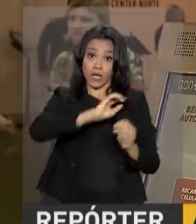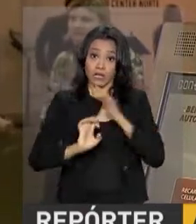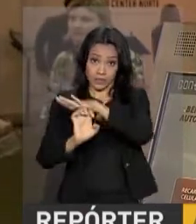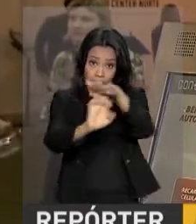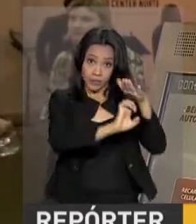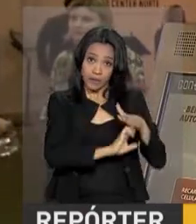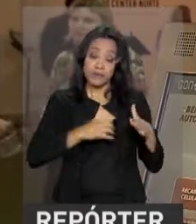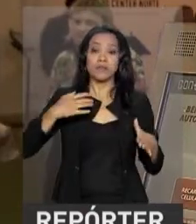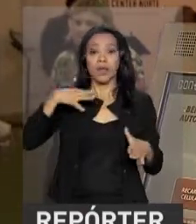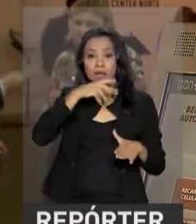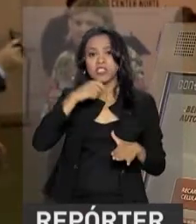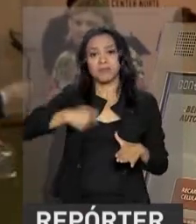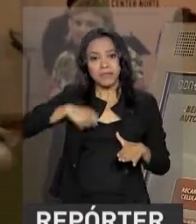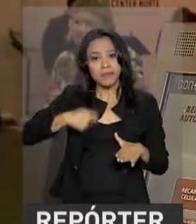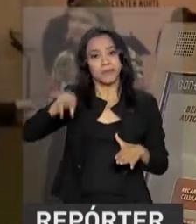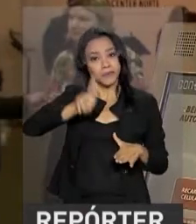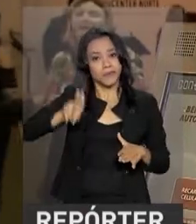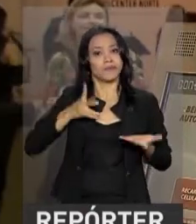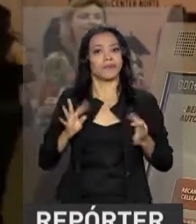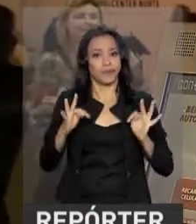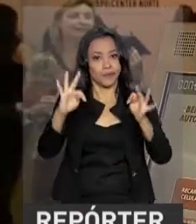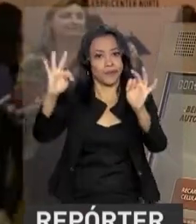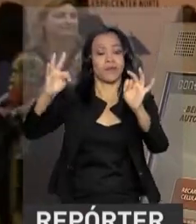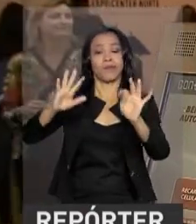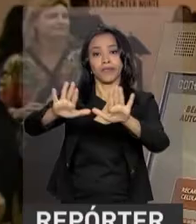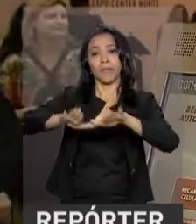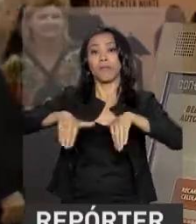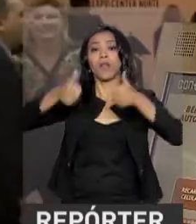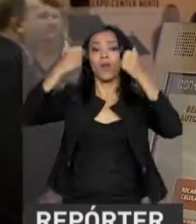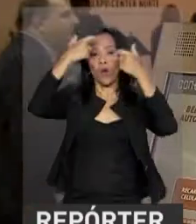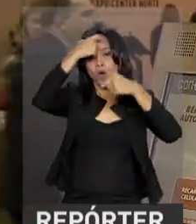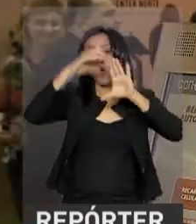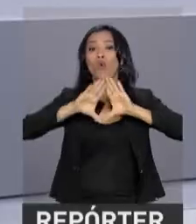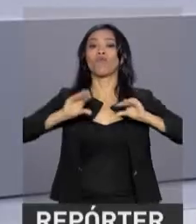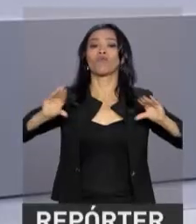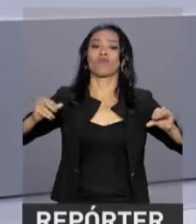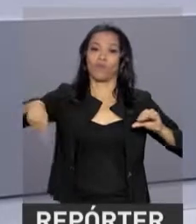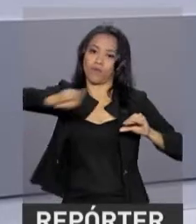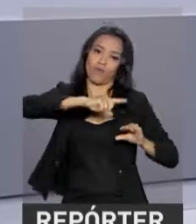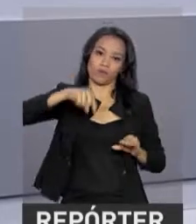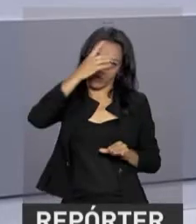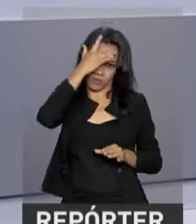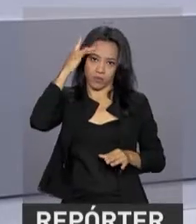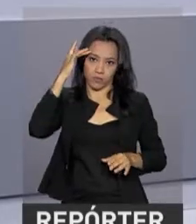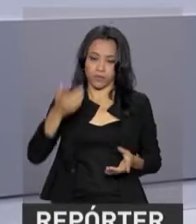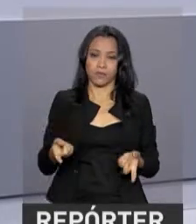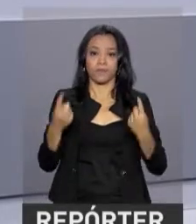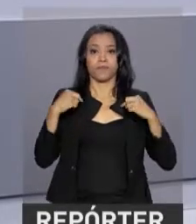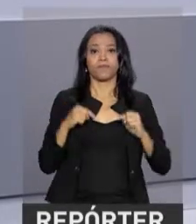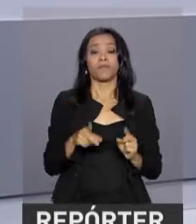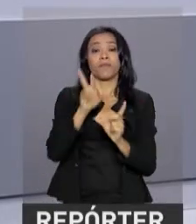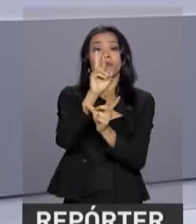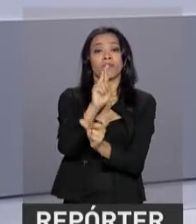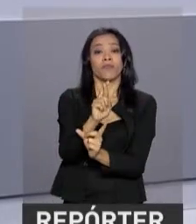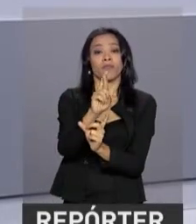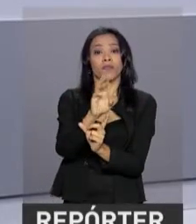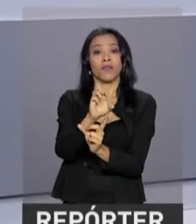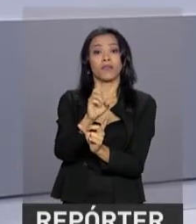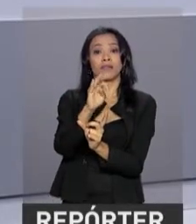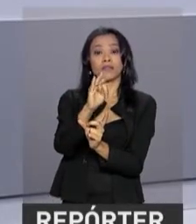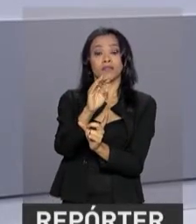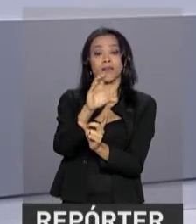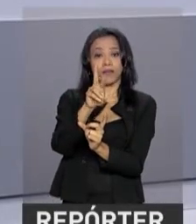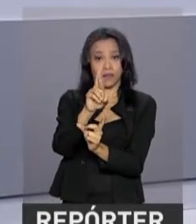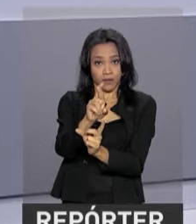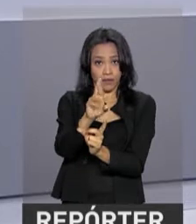aumentar a qualidade e tecnologia para proporcionar uma melhor experiência de compra do seu cliente a receita federal libera hoje consulta ao lote